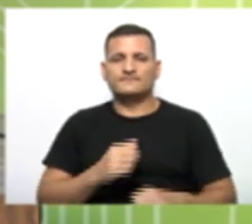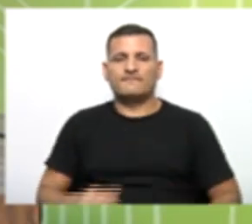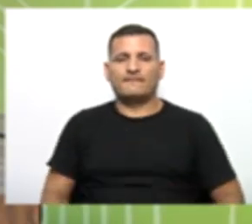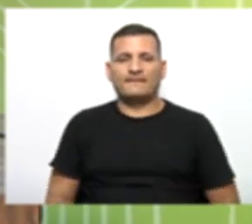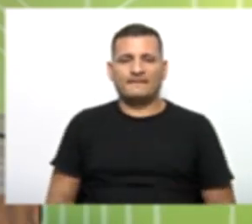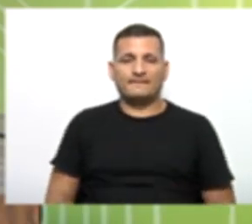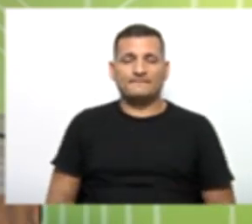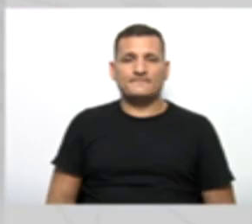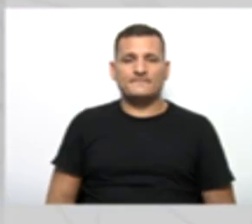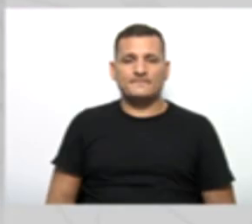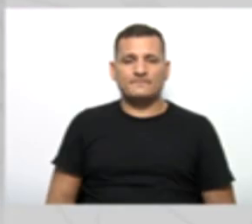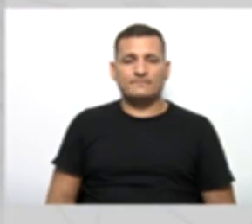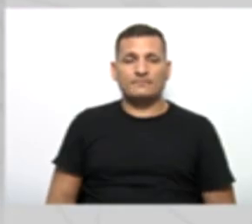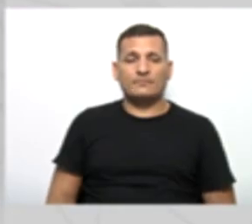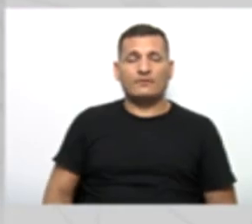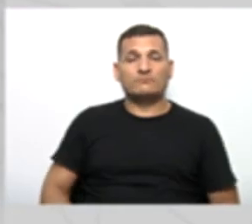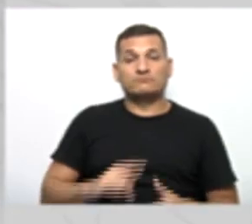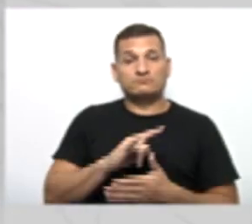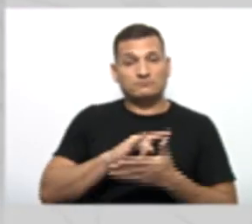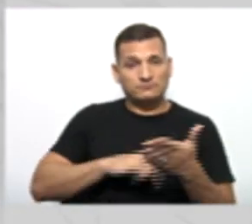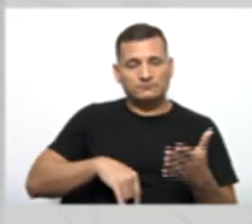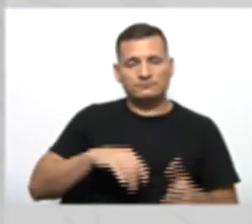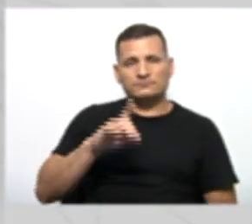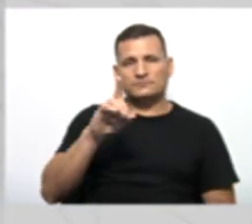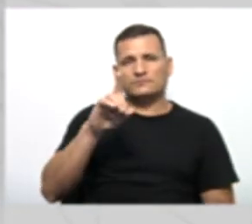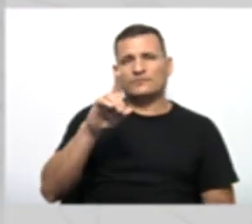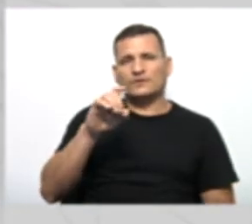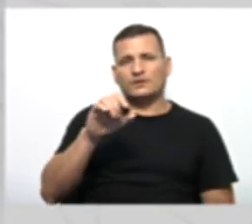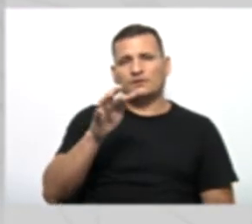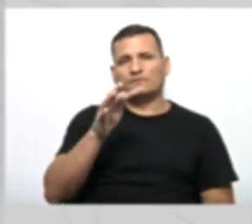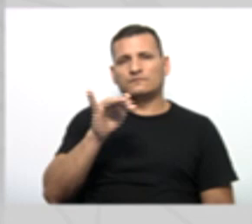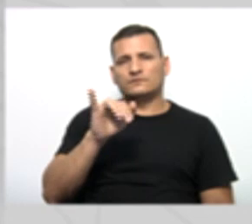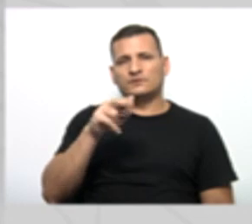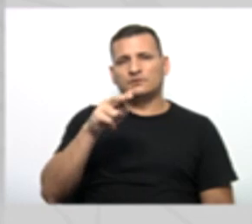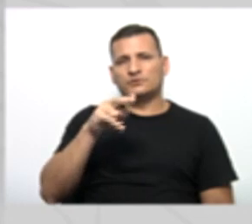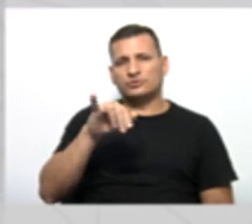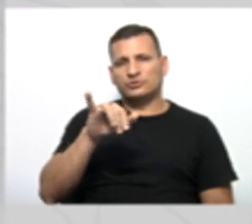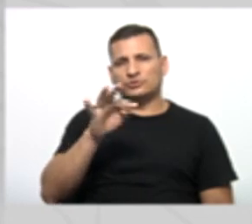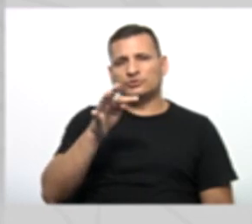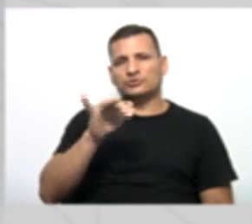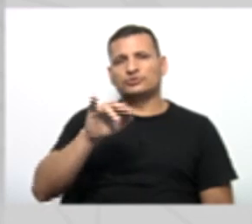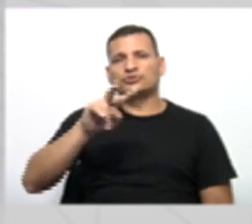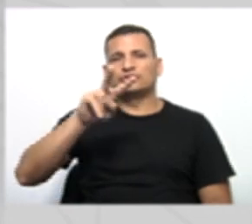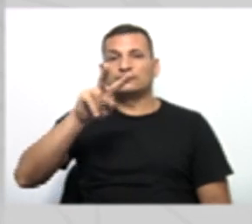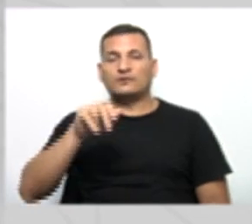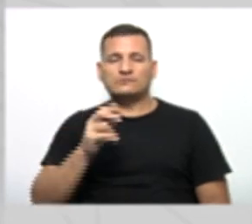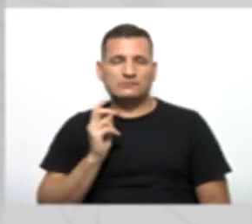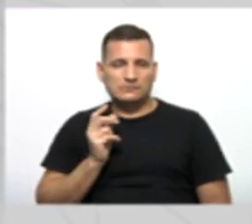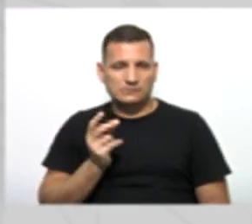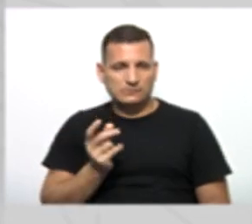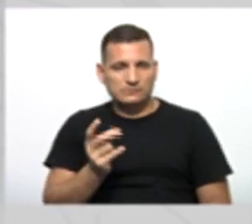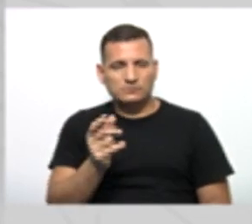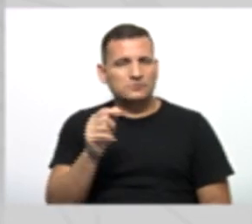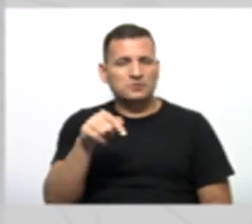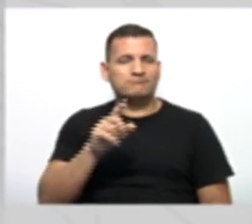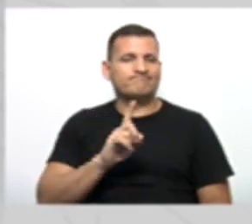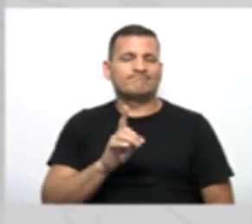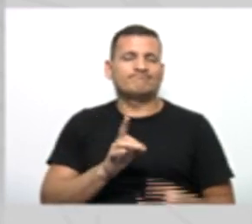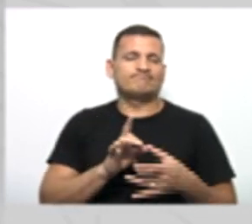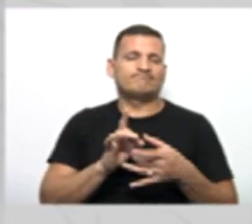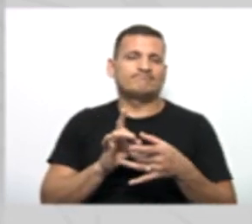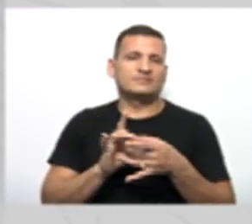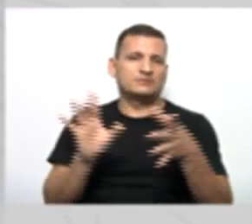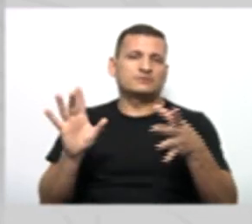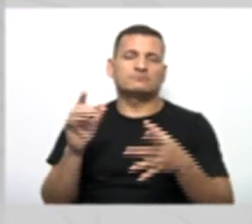Licença definitiva não é uma licença concedida. Porque a licença de um empreendimento, ela nunca é